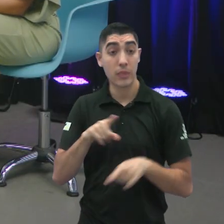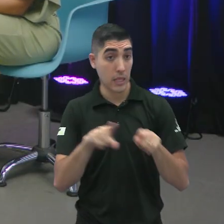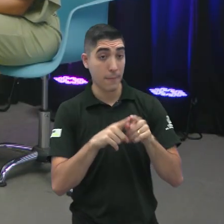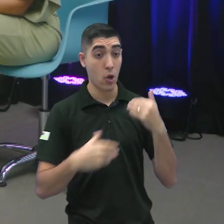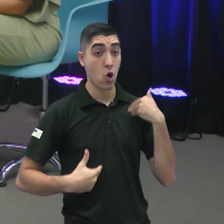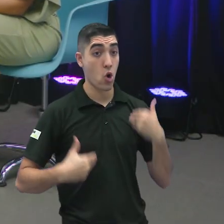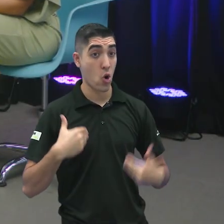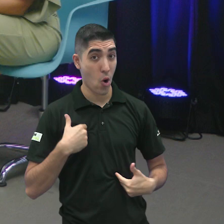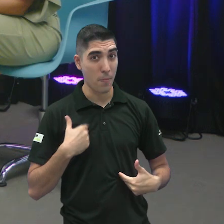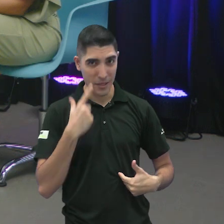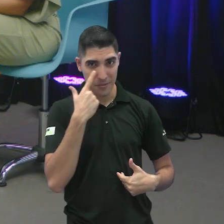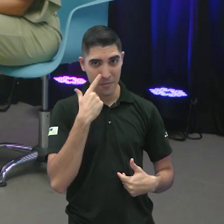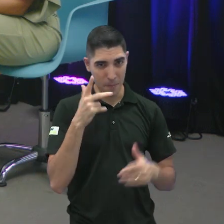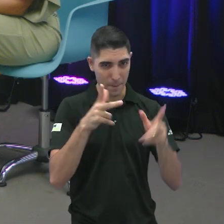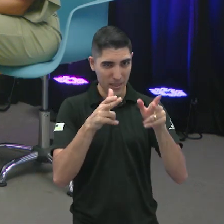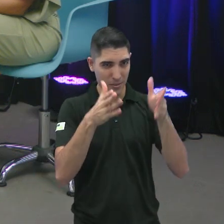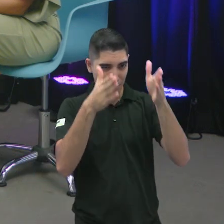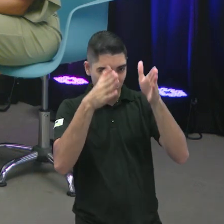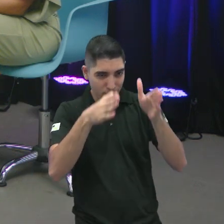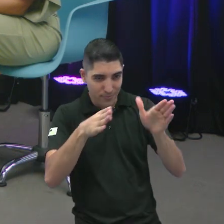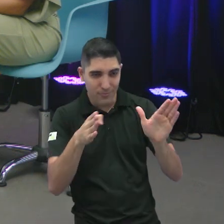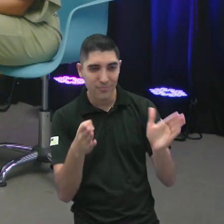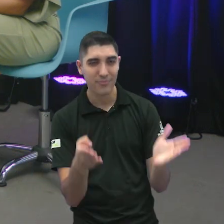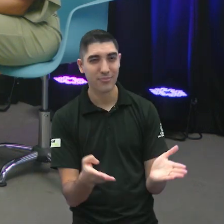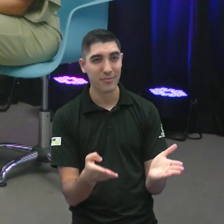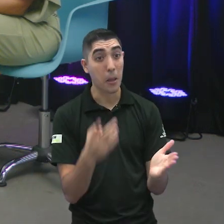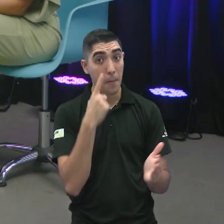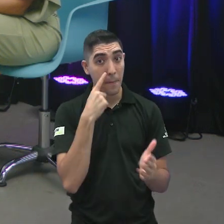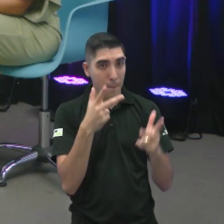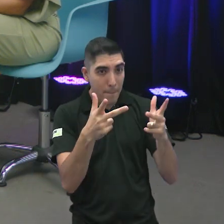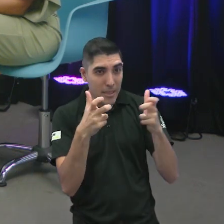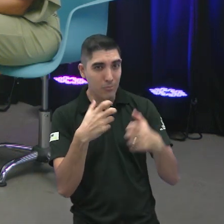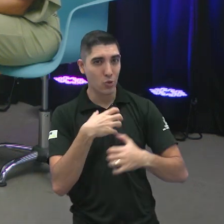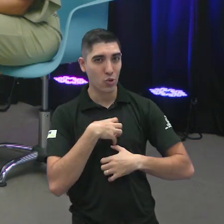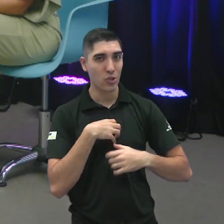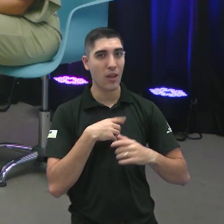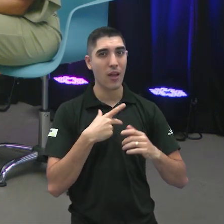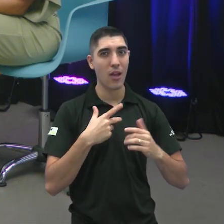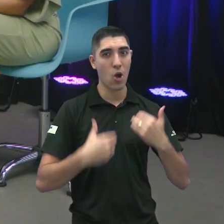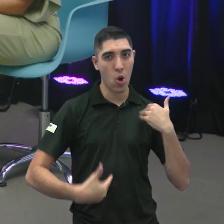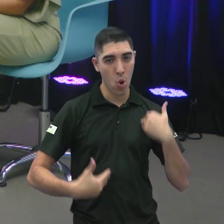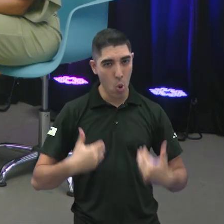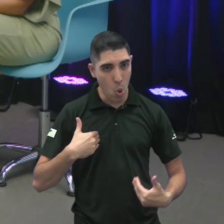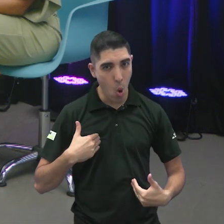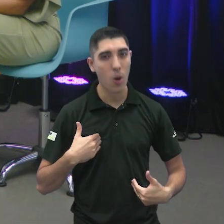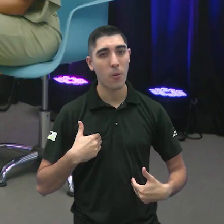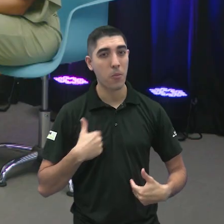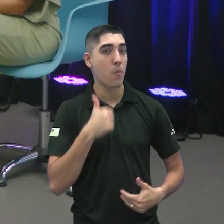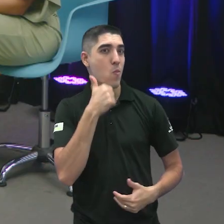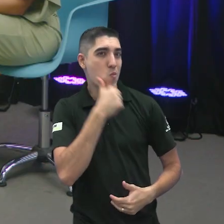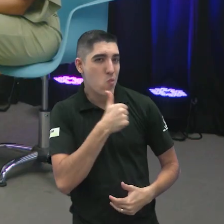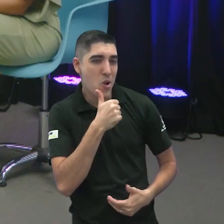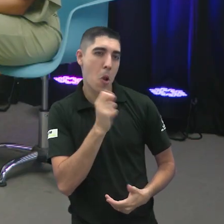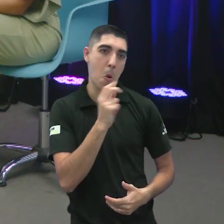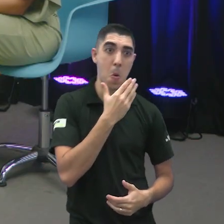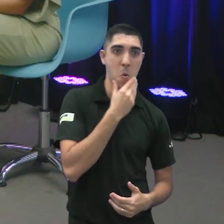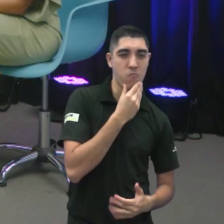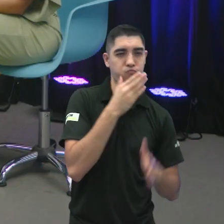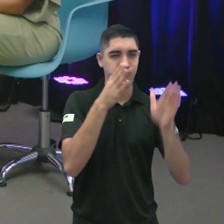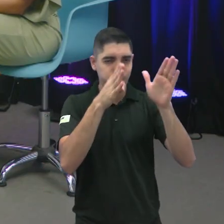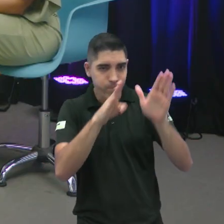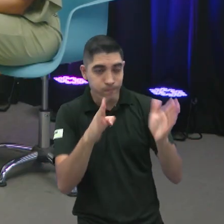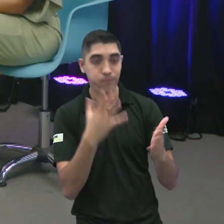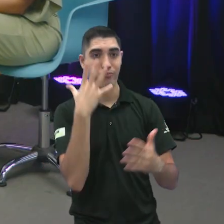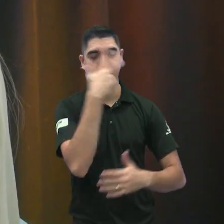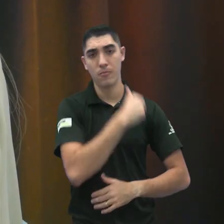formato do corpo. Você vê que é um formatinho de ampulheta? É um formatinho assim, bem desenhadinho. Bem de corpo mesmo, de mulher ou de homem também.